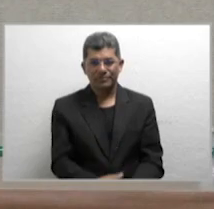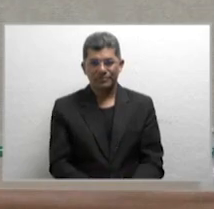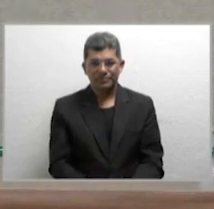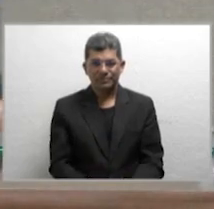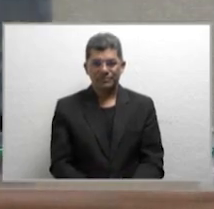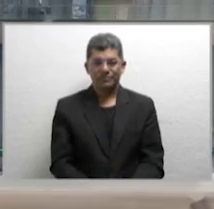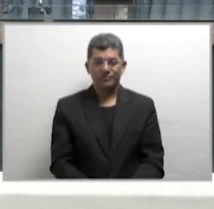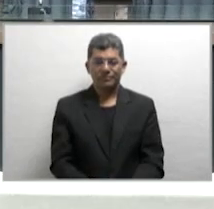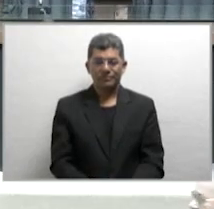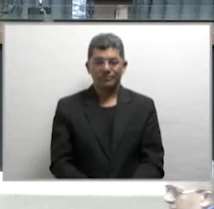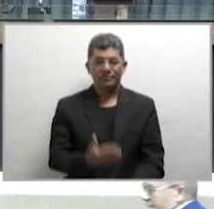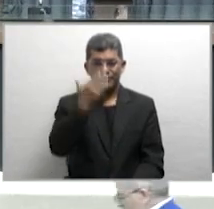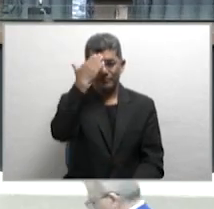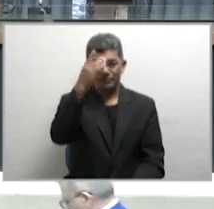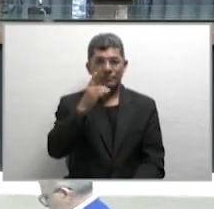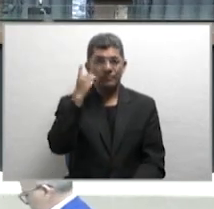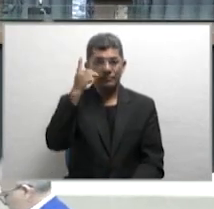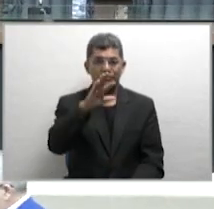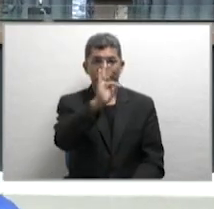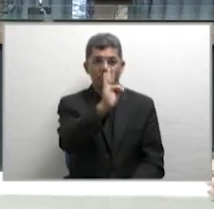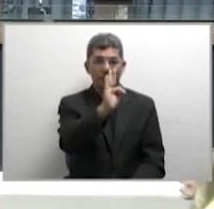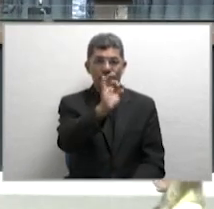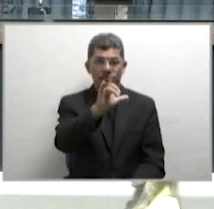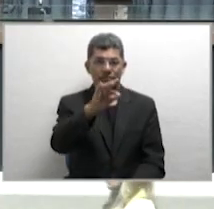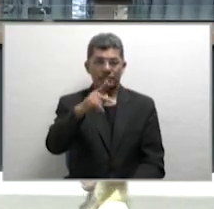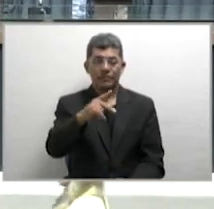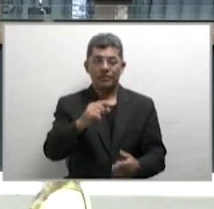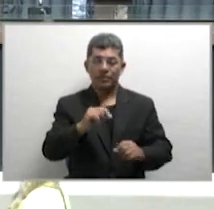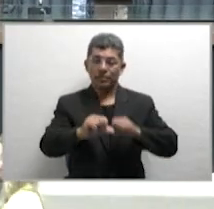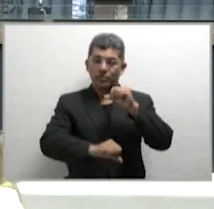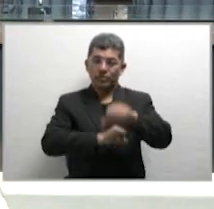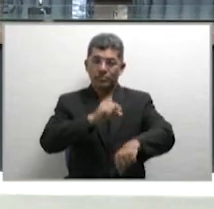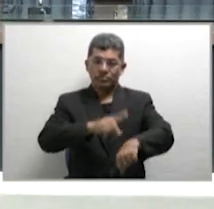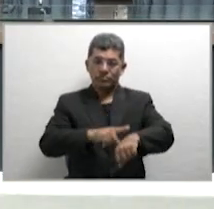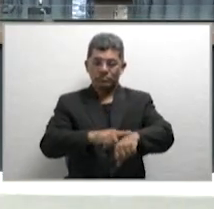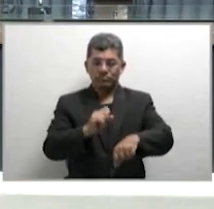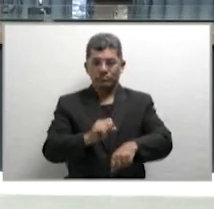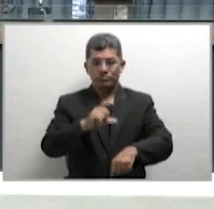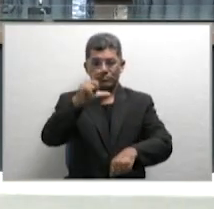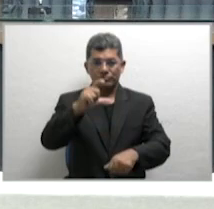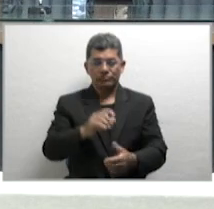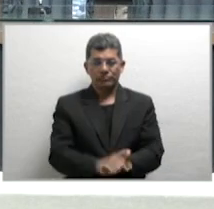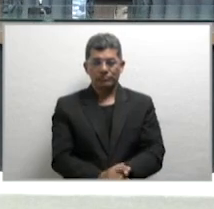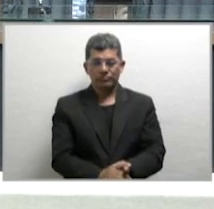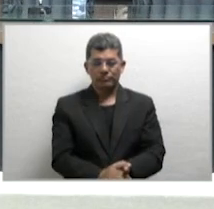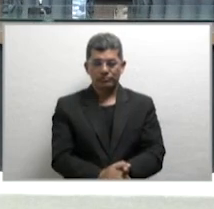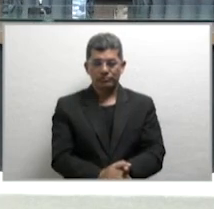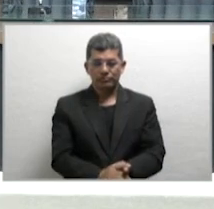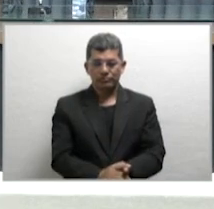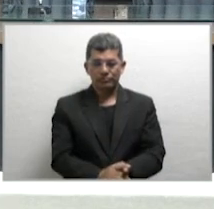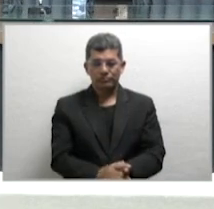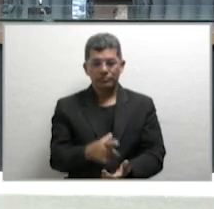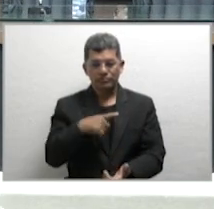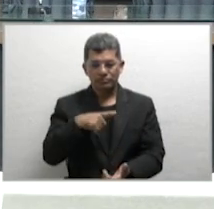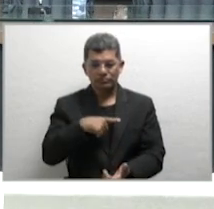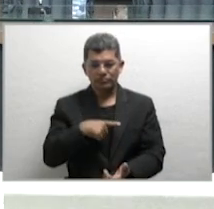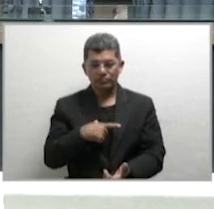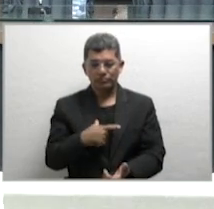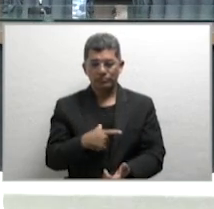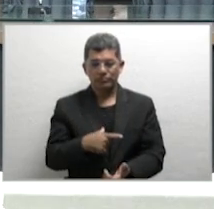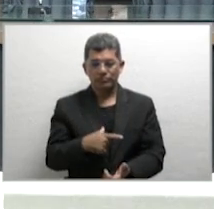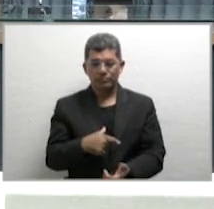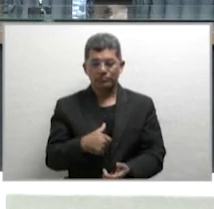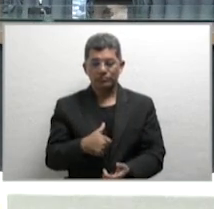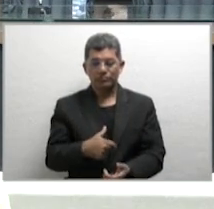Obrigado, deputado Felipe Souza. Estamos encerrando o pequeno expediente. tendo em vista, senhores deputados, que o nosso pequeno expediente ele se